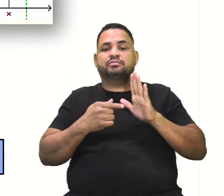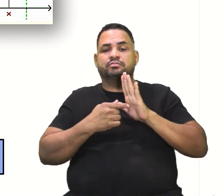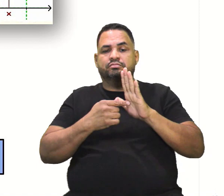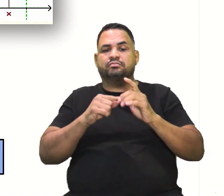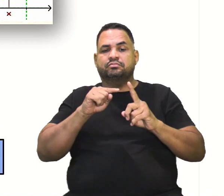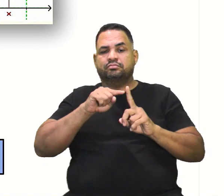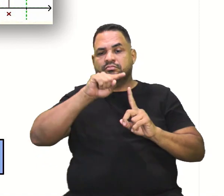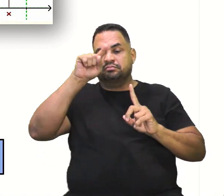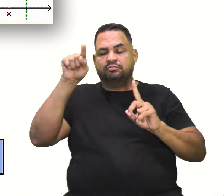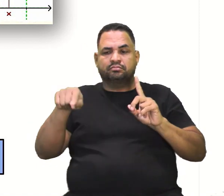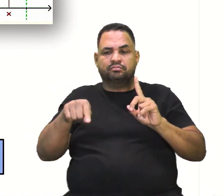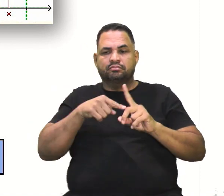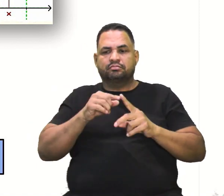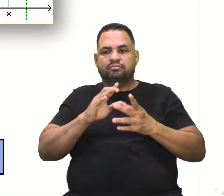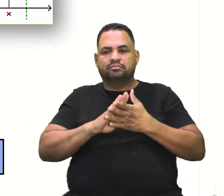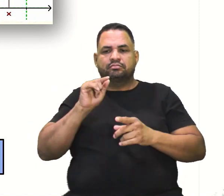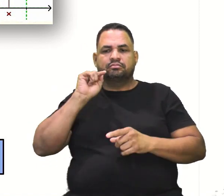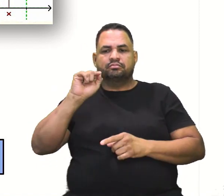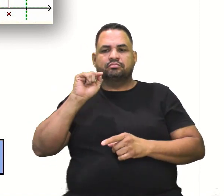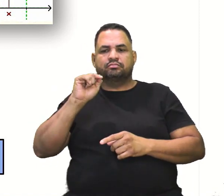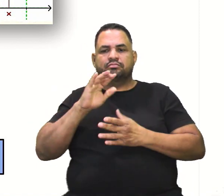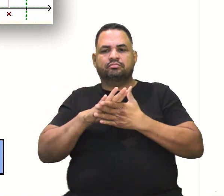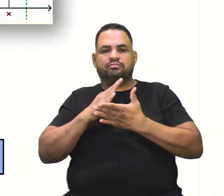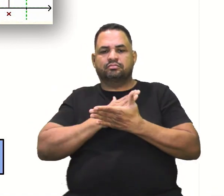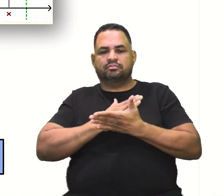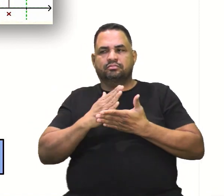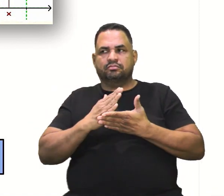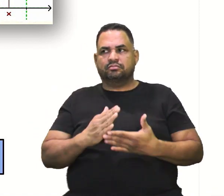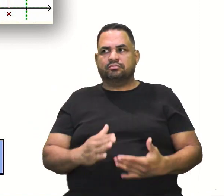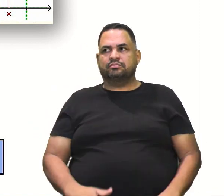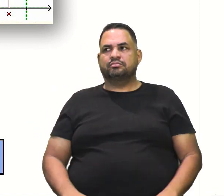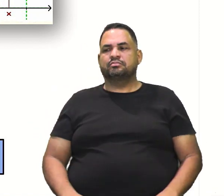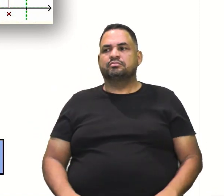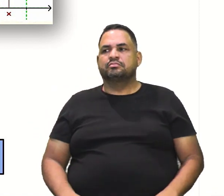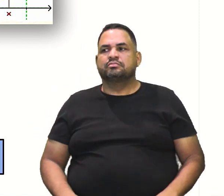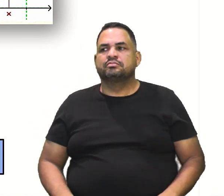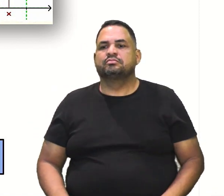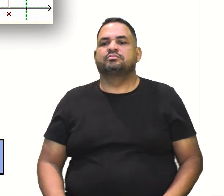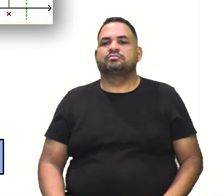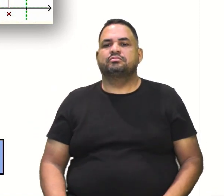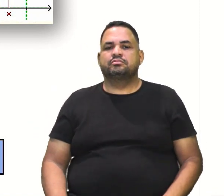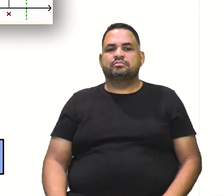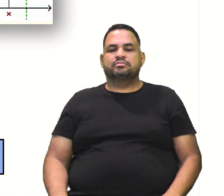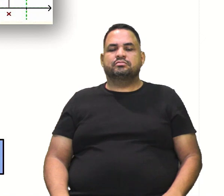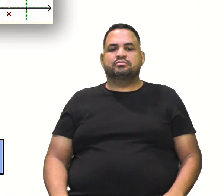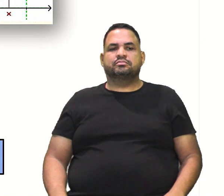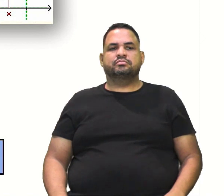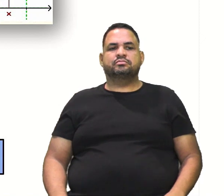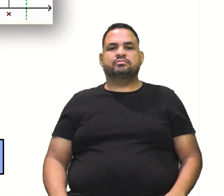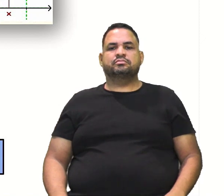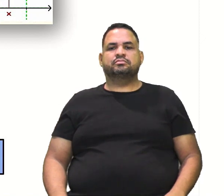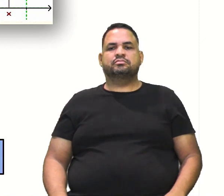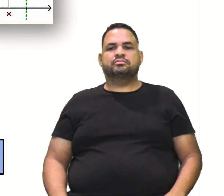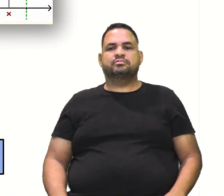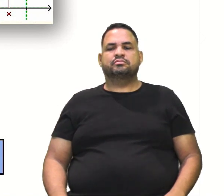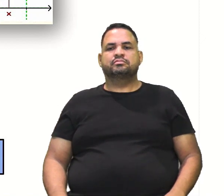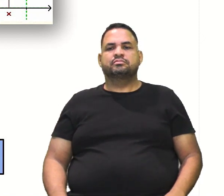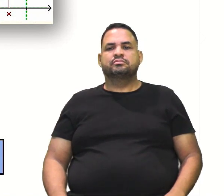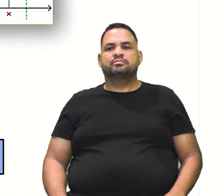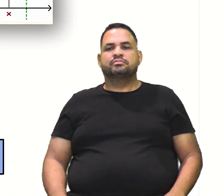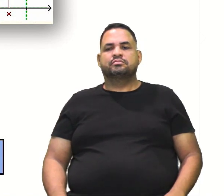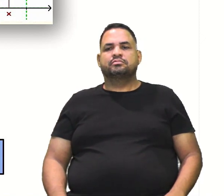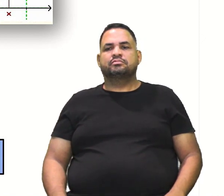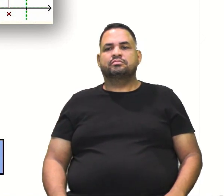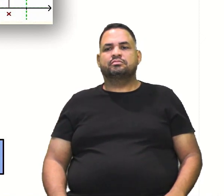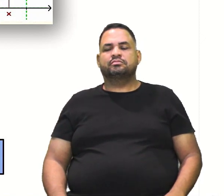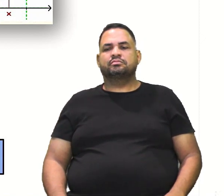da circunferência quando está no centro da origem, né? Quando a origem é o centro dela. Sim, se está na origem, aí não temos mais nada a